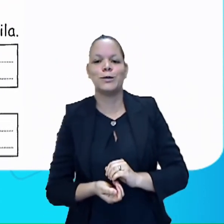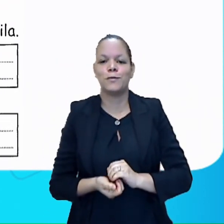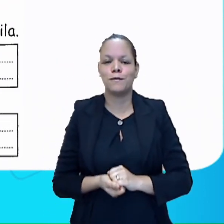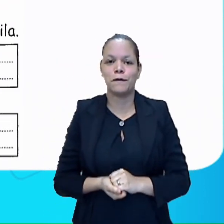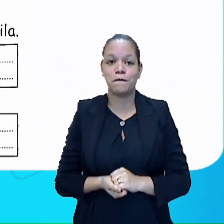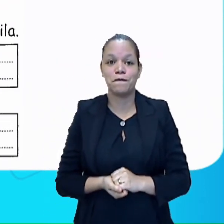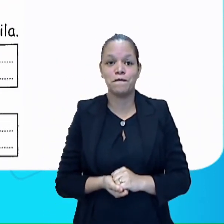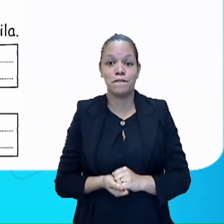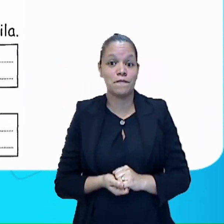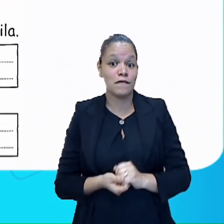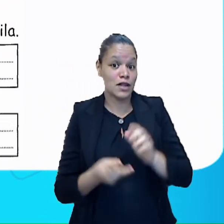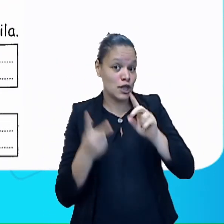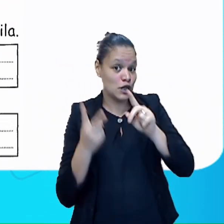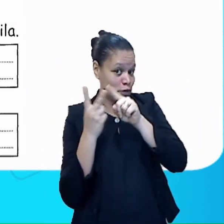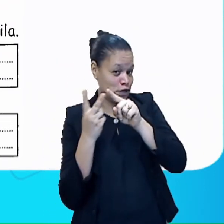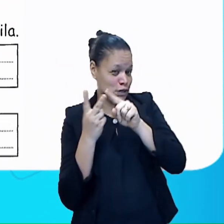aí?